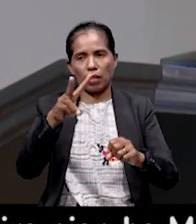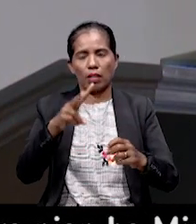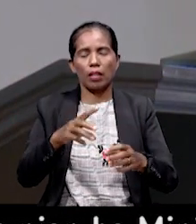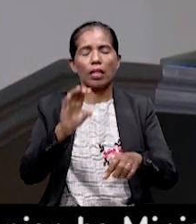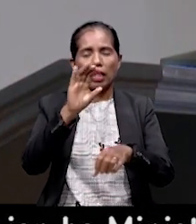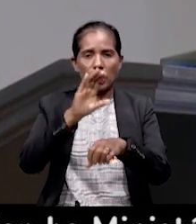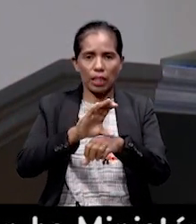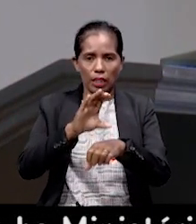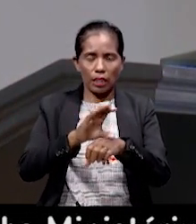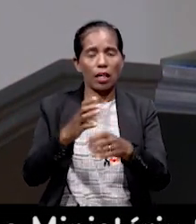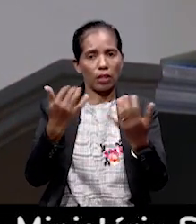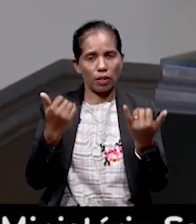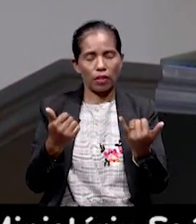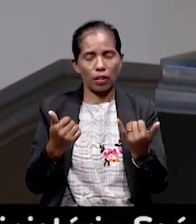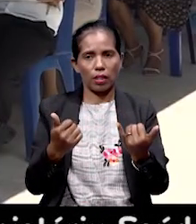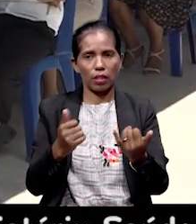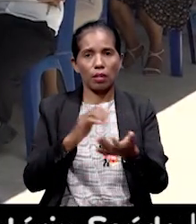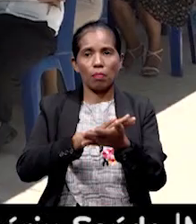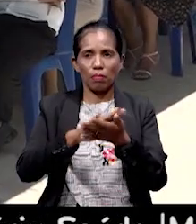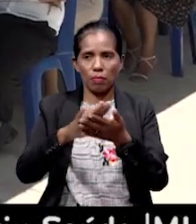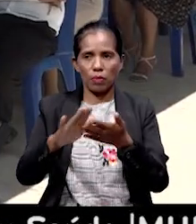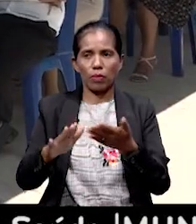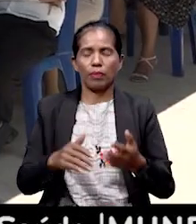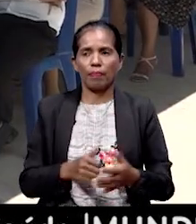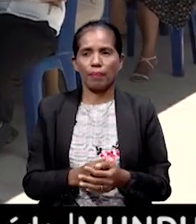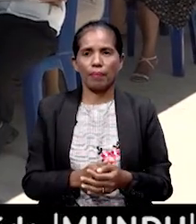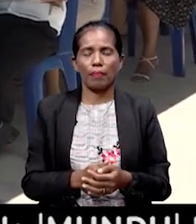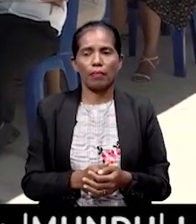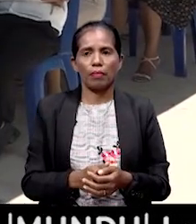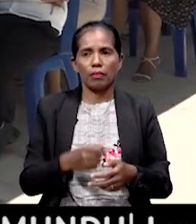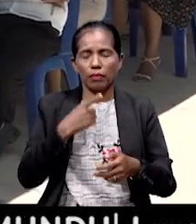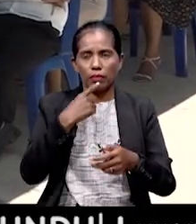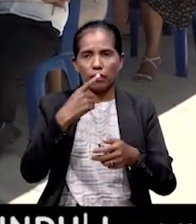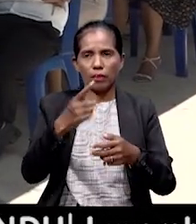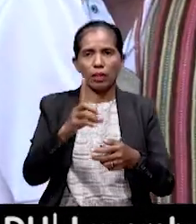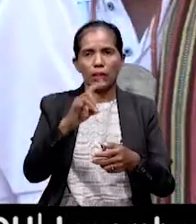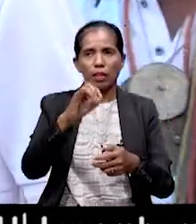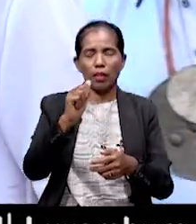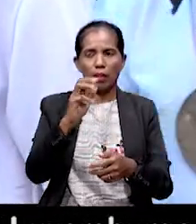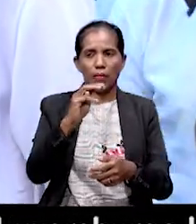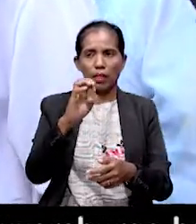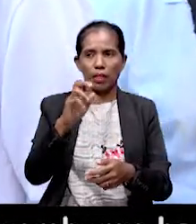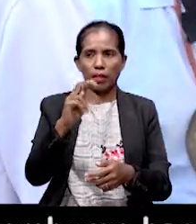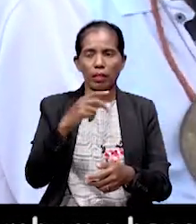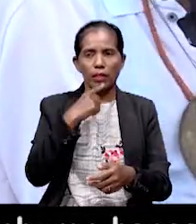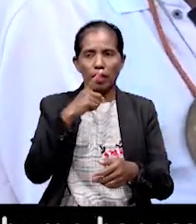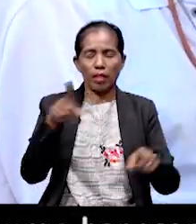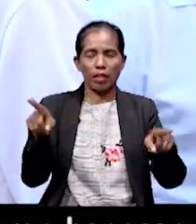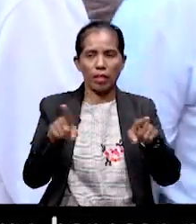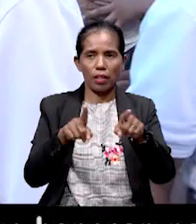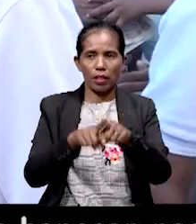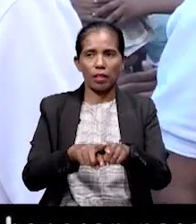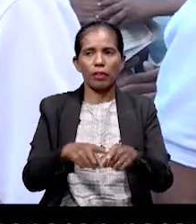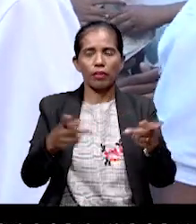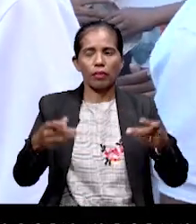igreja oi lorong nabila Além de ne diamantino concessão Fátima da Silva no darbe oam husi rainain